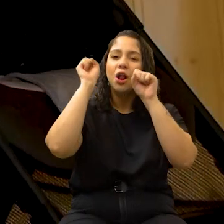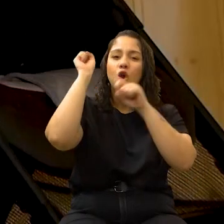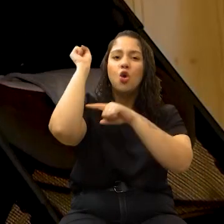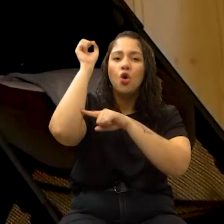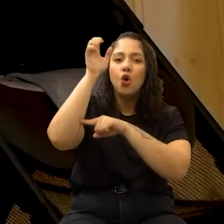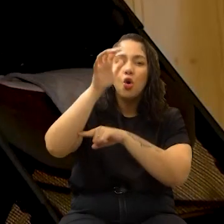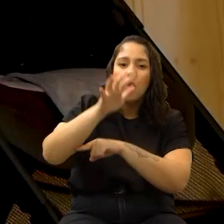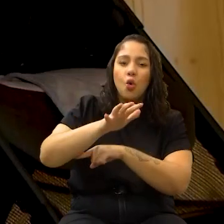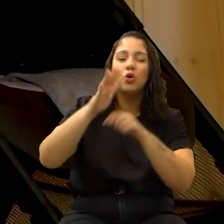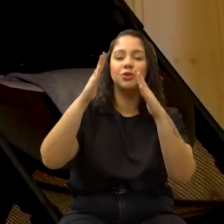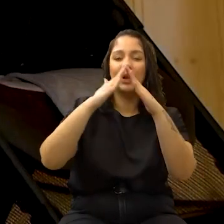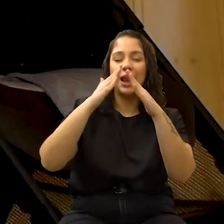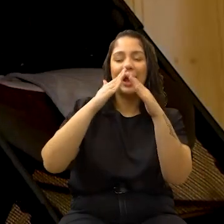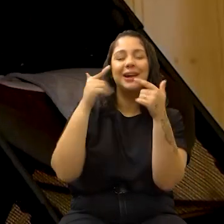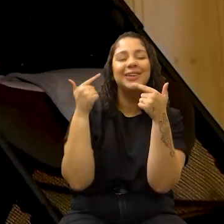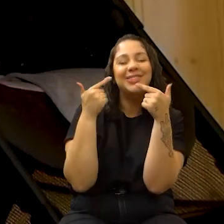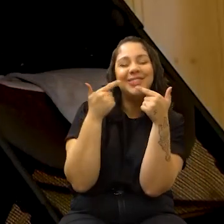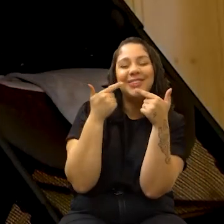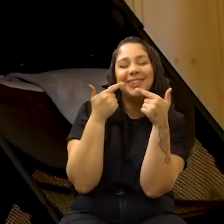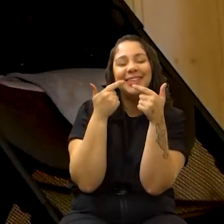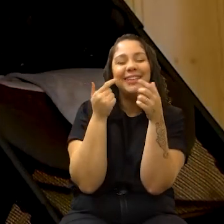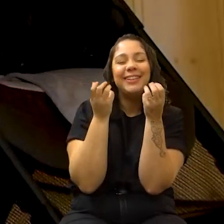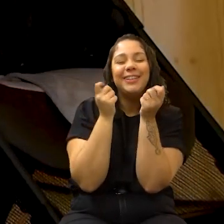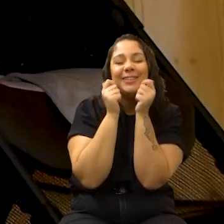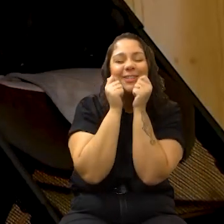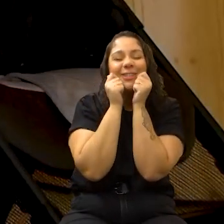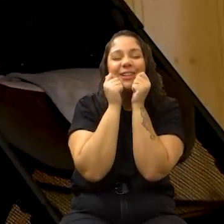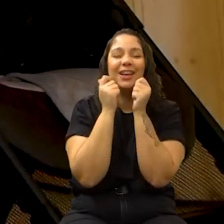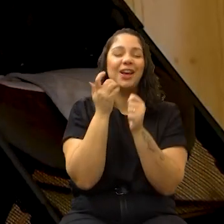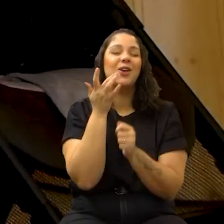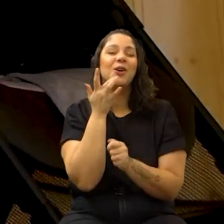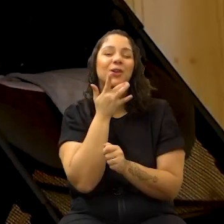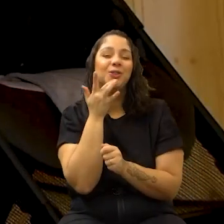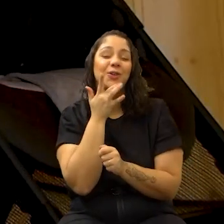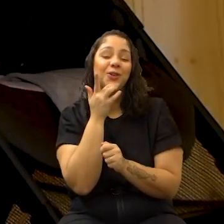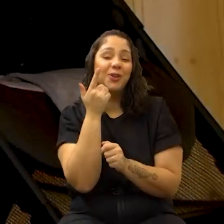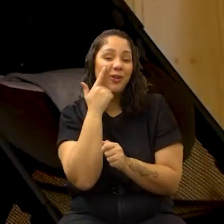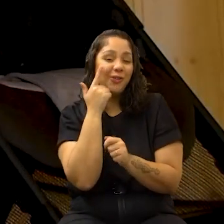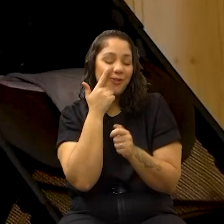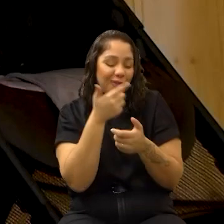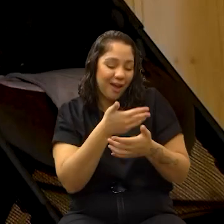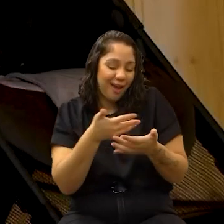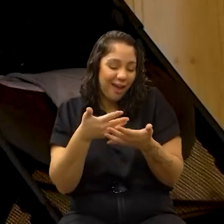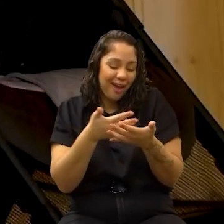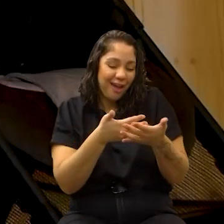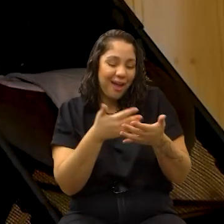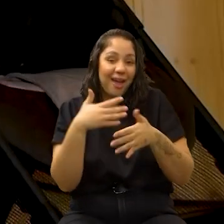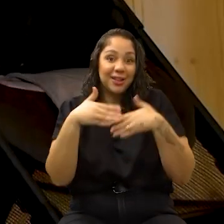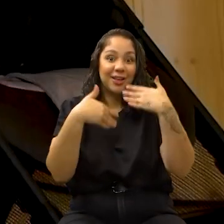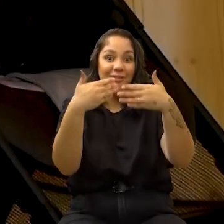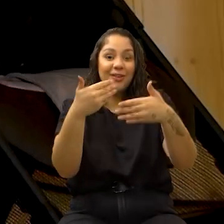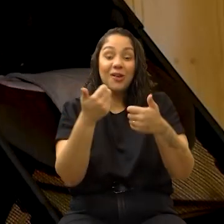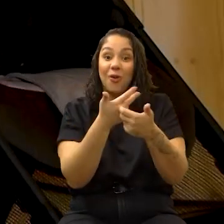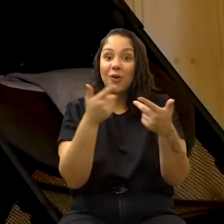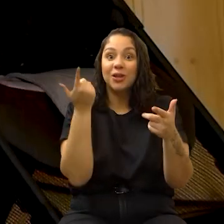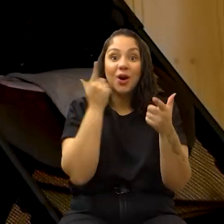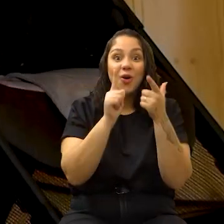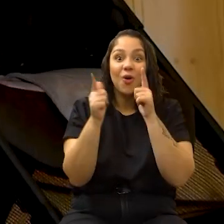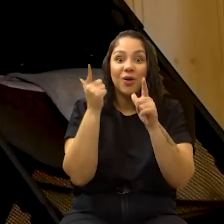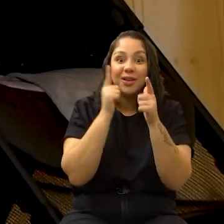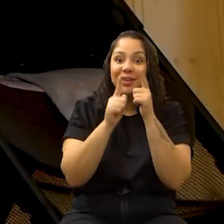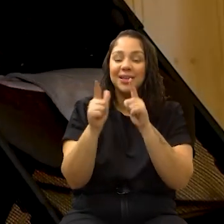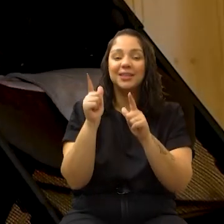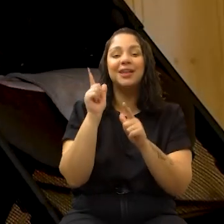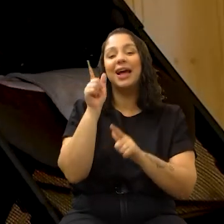lar, se você quer esses risinhos gostosos, ver o desenvolvimento deles, eles crescendo, tendo